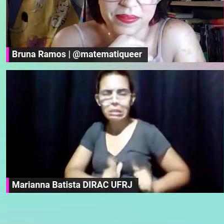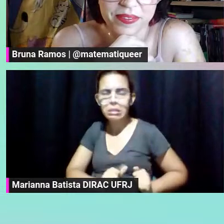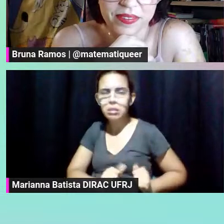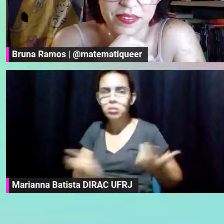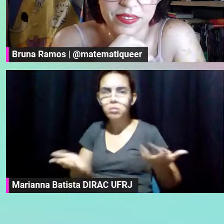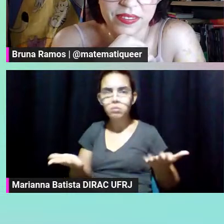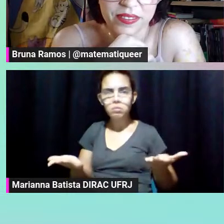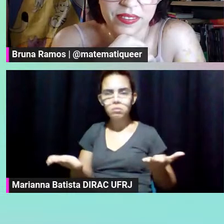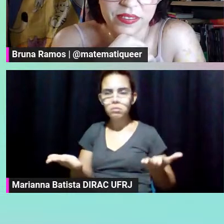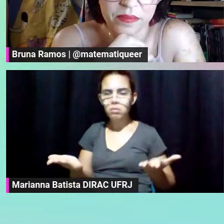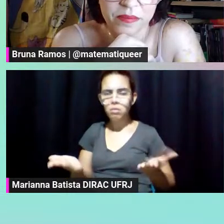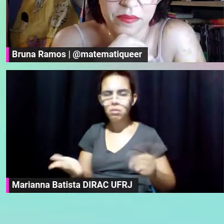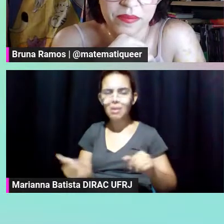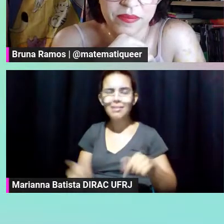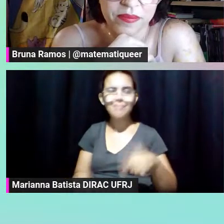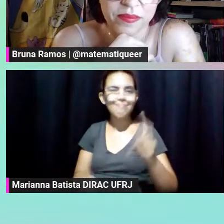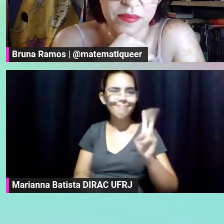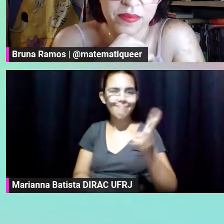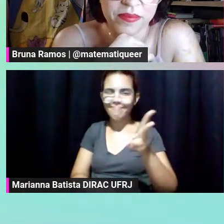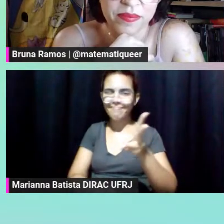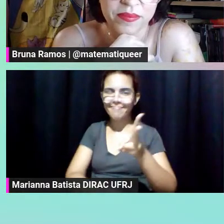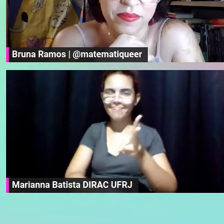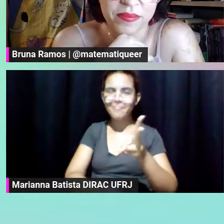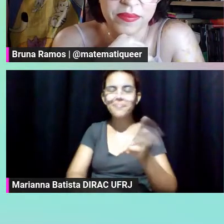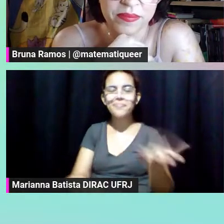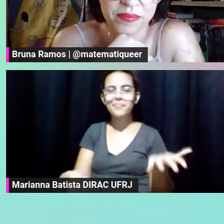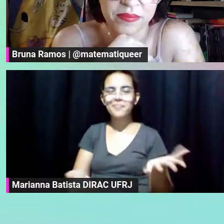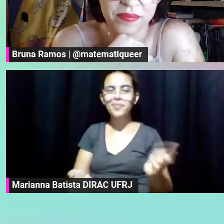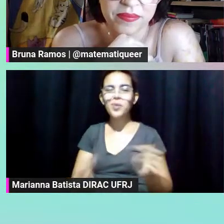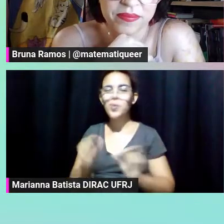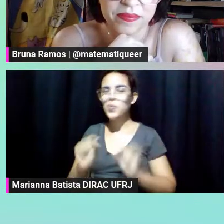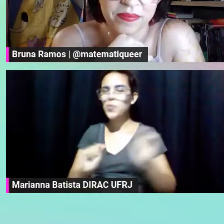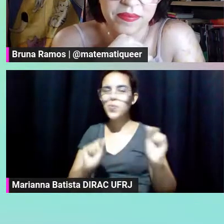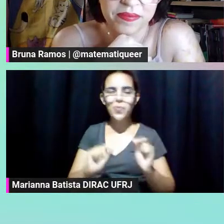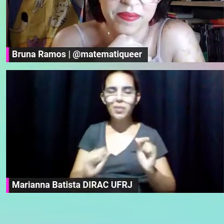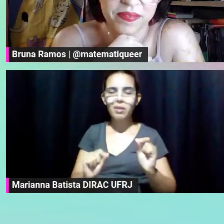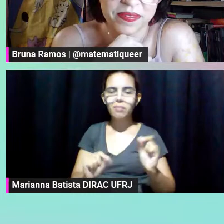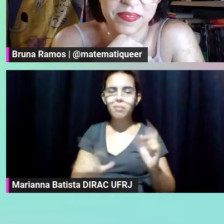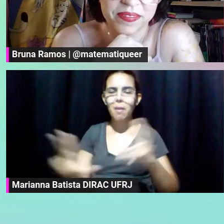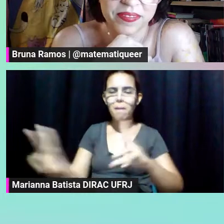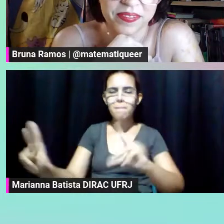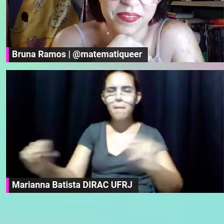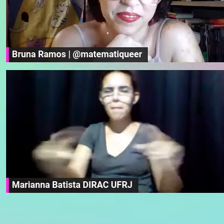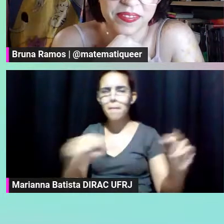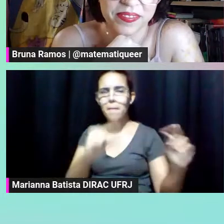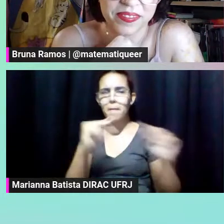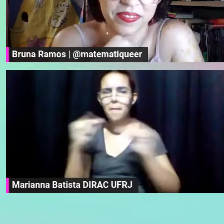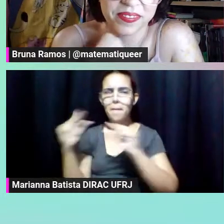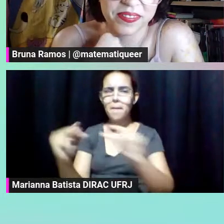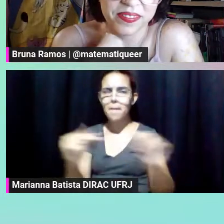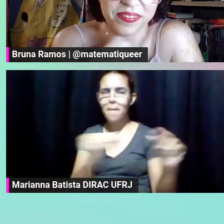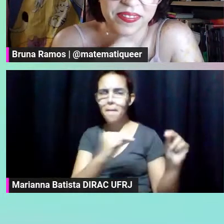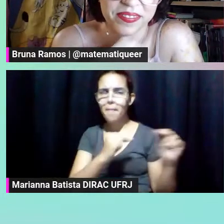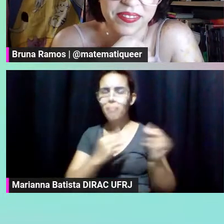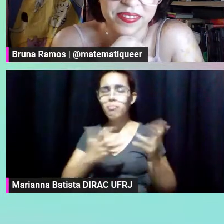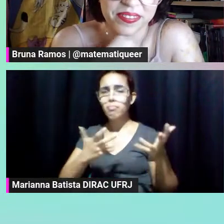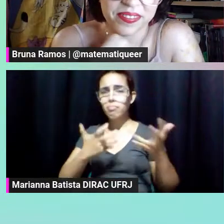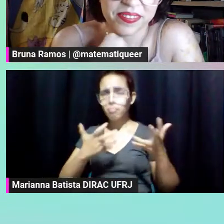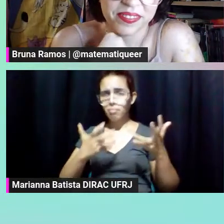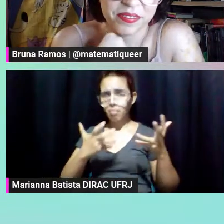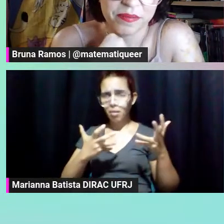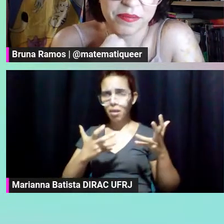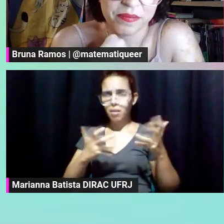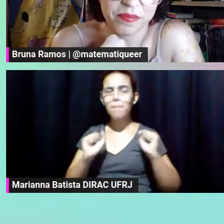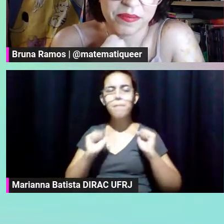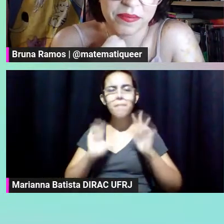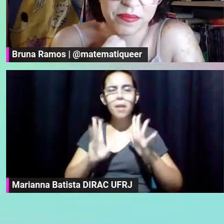eu sempre tive essa mania, põe todo mundo junto para conversar, né? E aí eu falei assim, ai, gente, então, tá dando tudo certo, né? Tá tudo bem, a mamãe